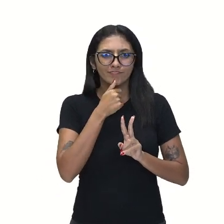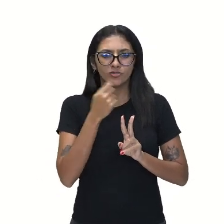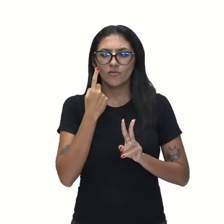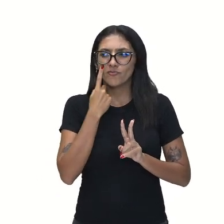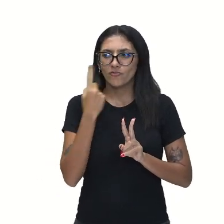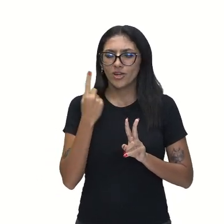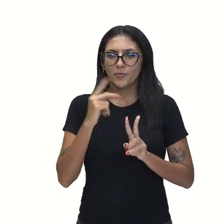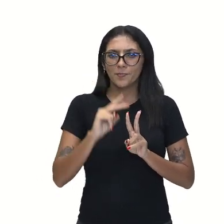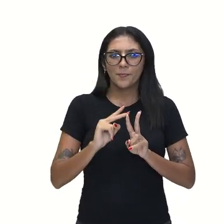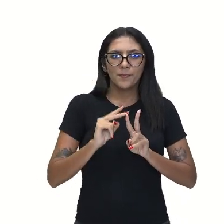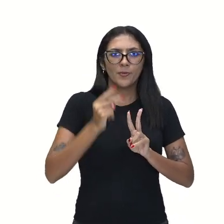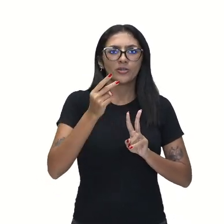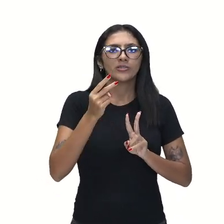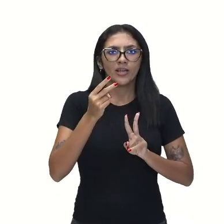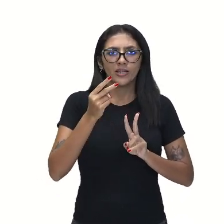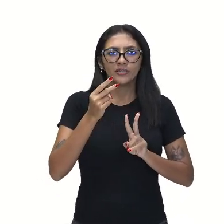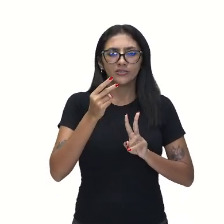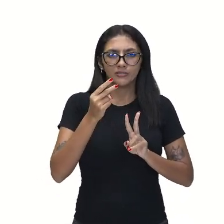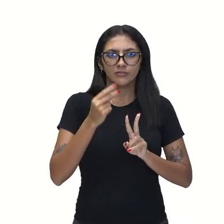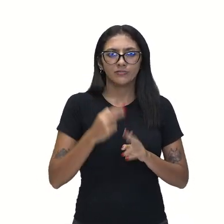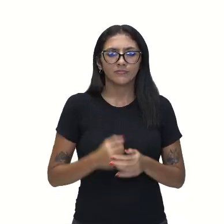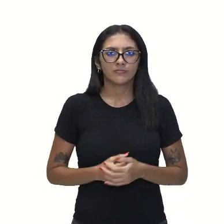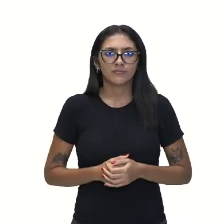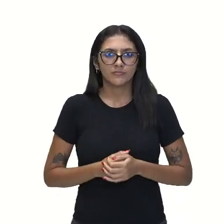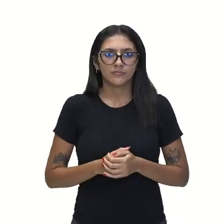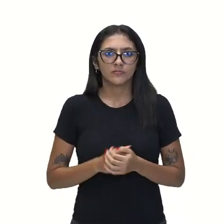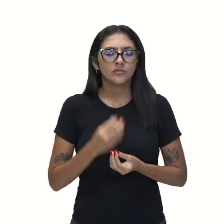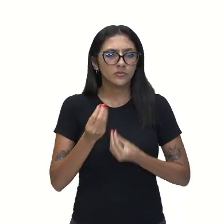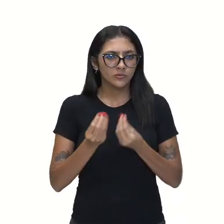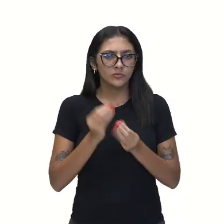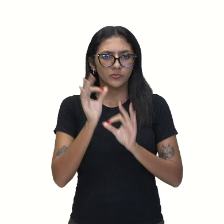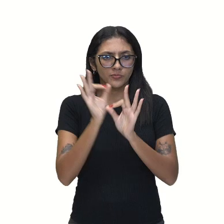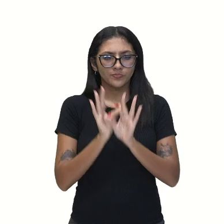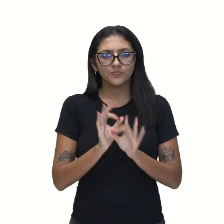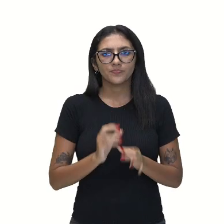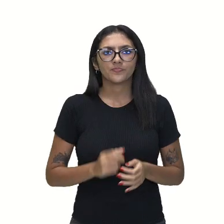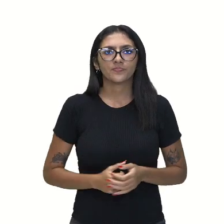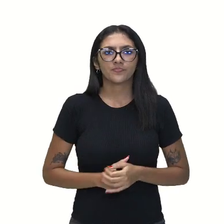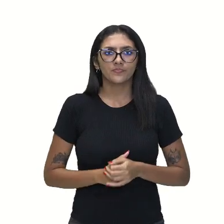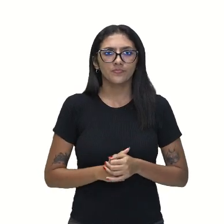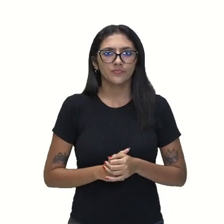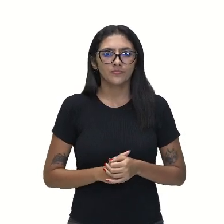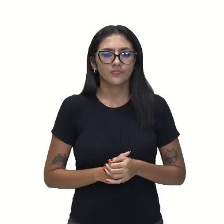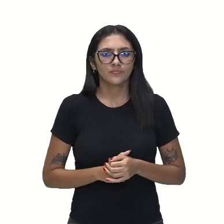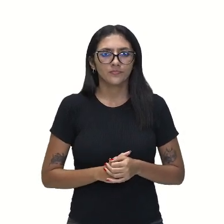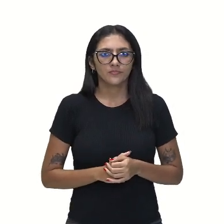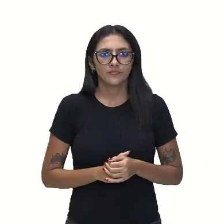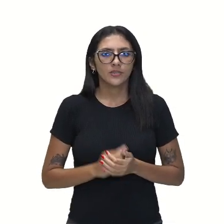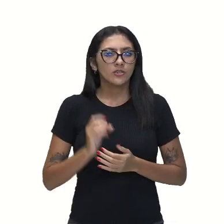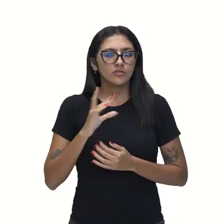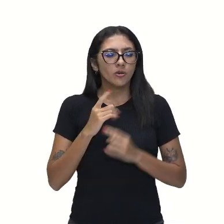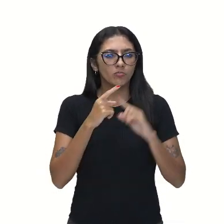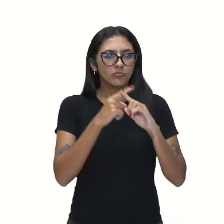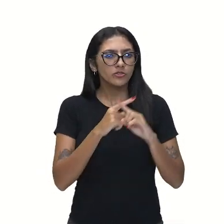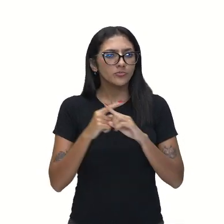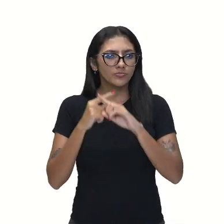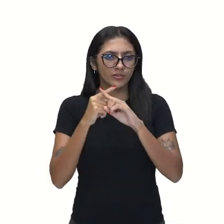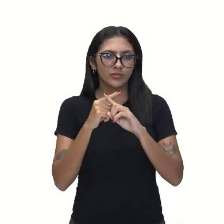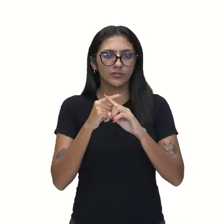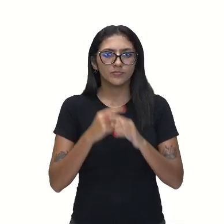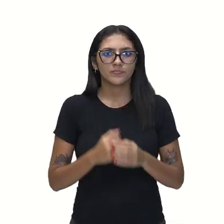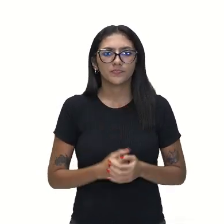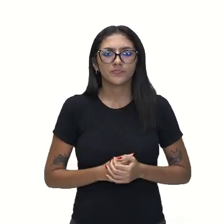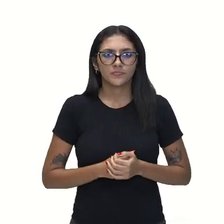uma potência de potência para resolver. Como é que a gente resolve isso? Vamos multiplicar esses termos. Então vai